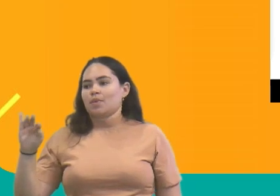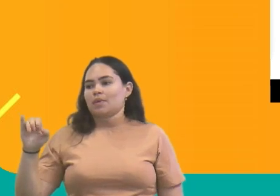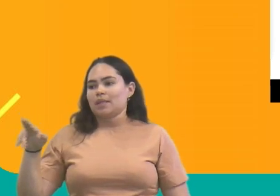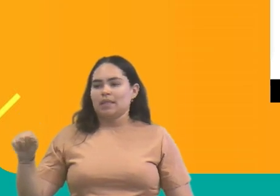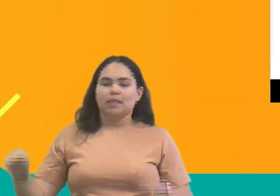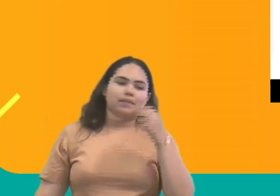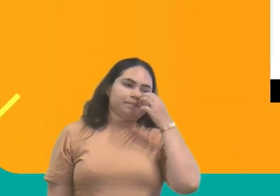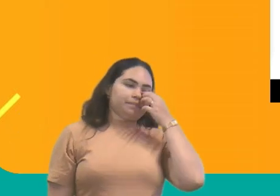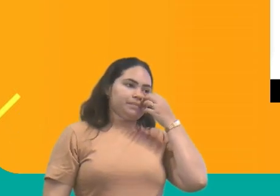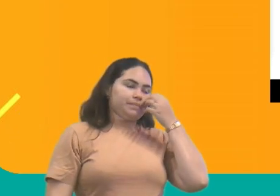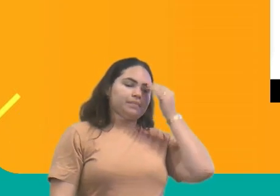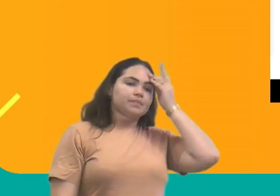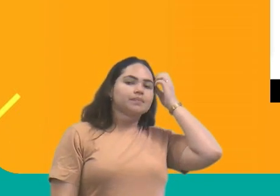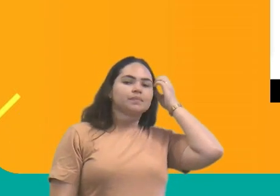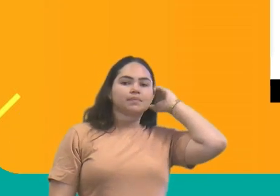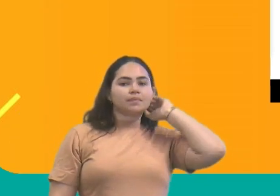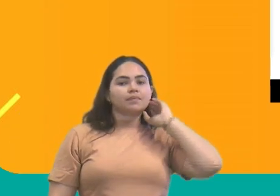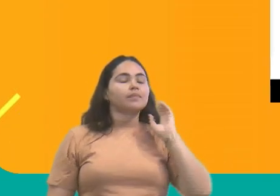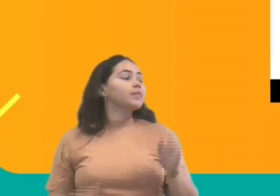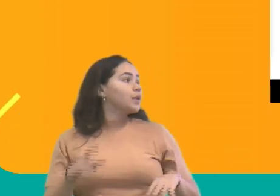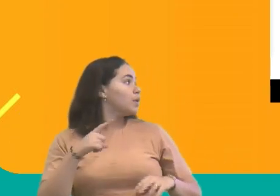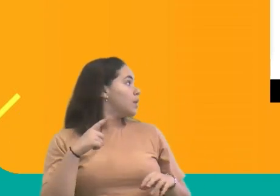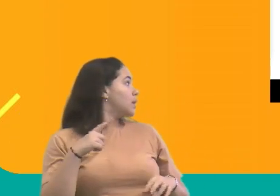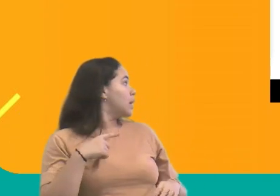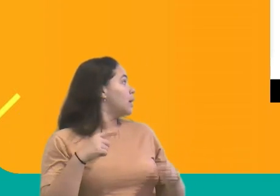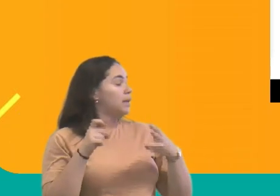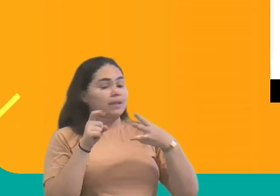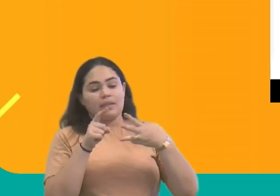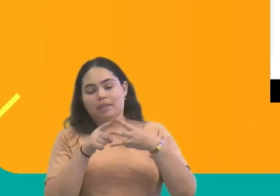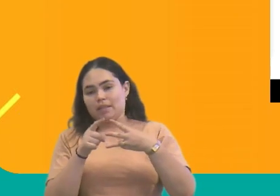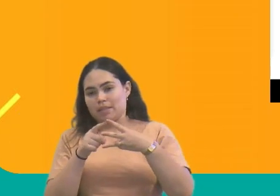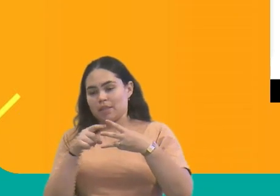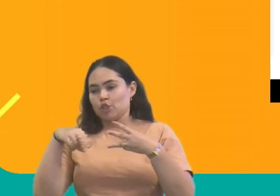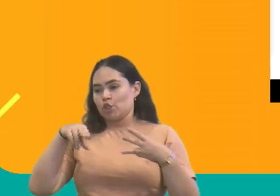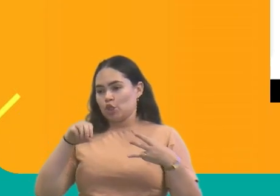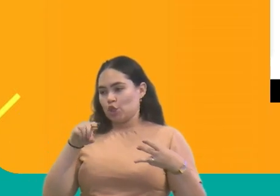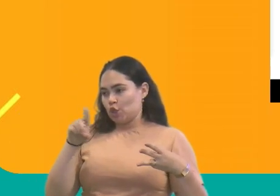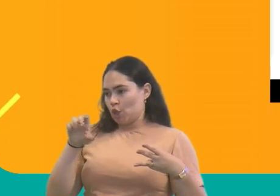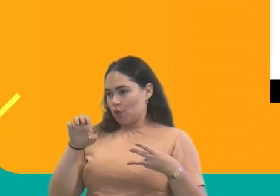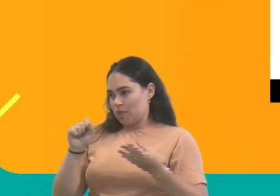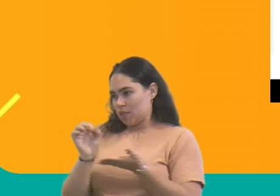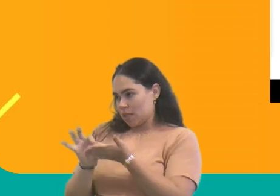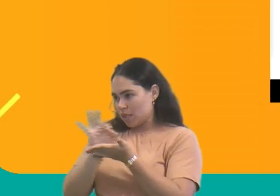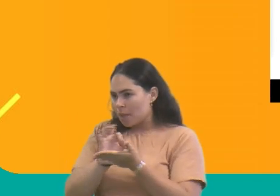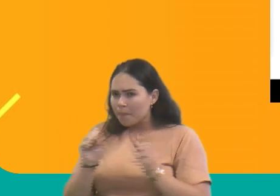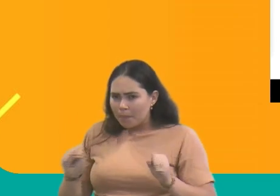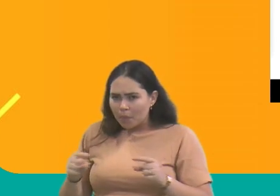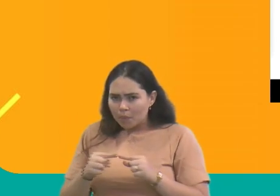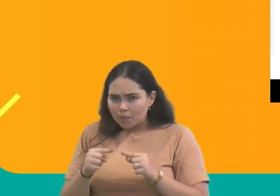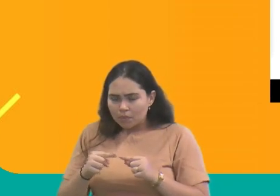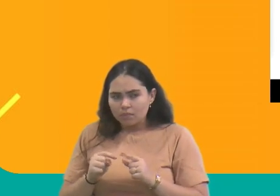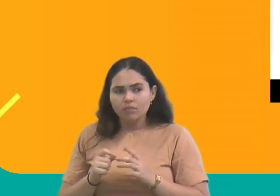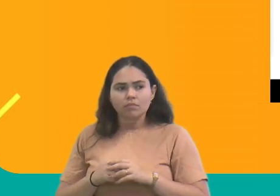2, também não. Aí eu tenho 3, nozes. Pode ser carboidrato?